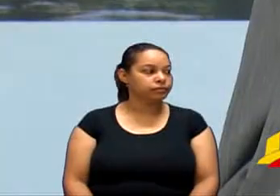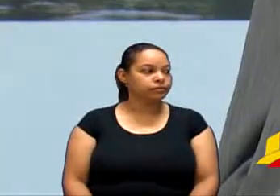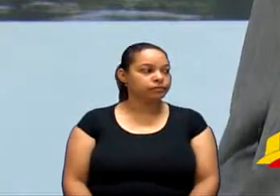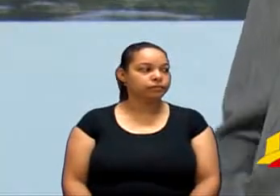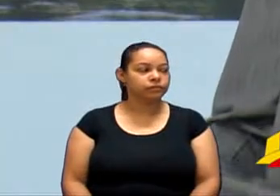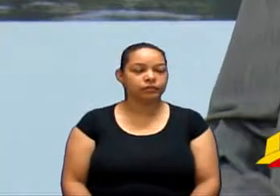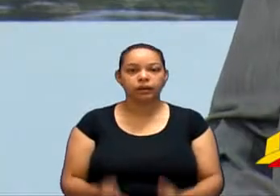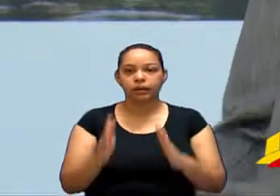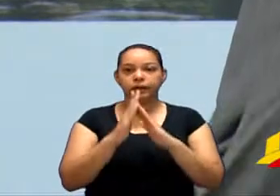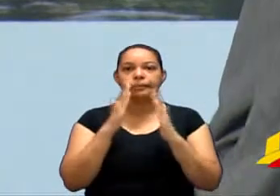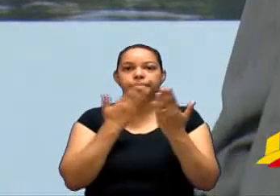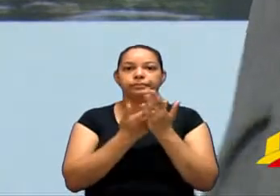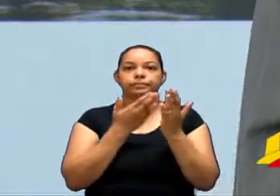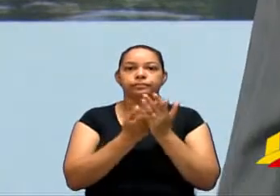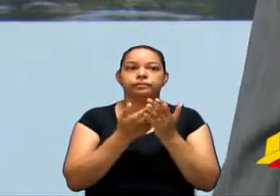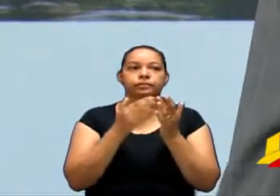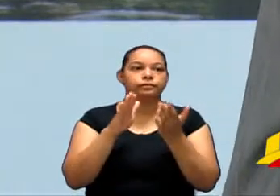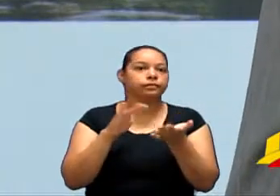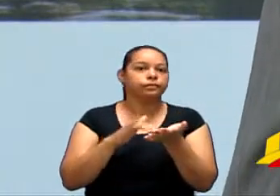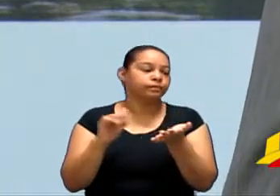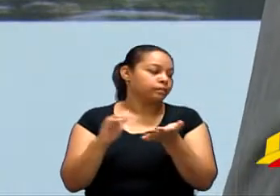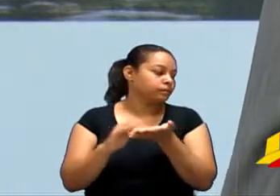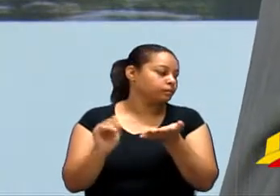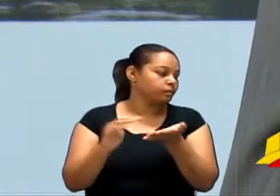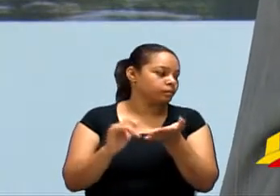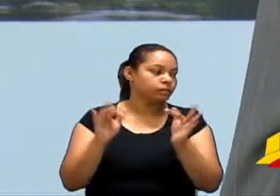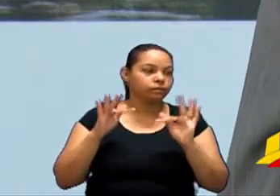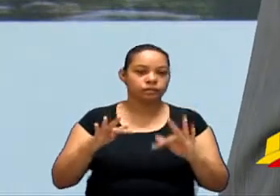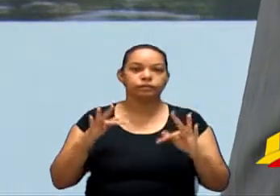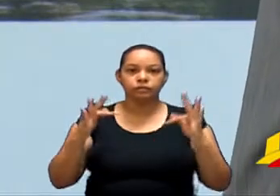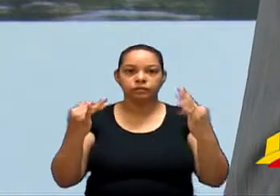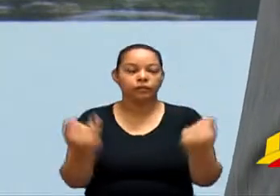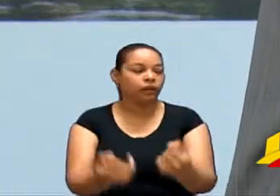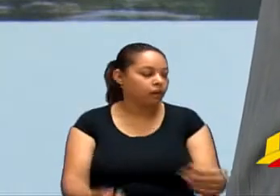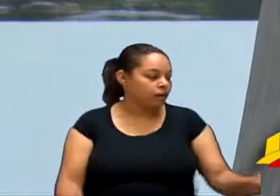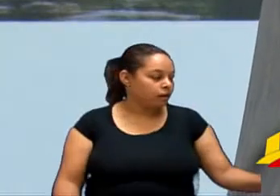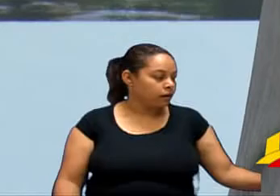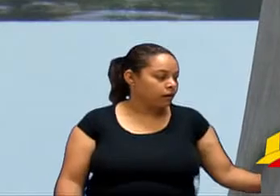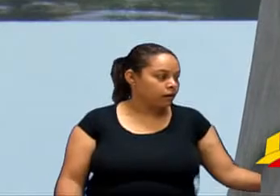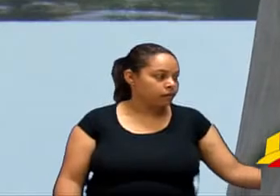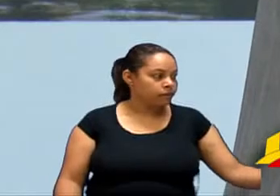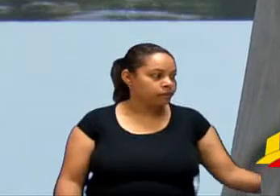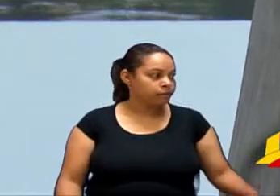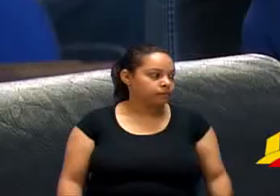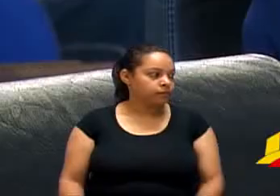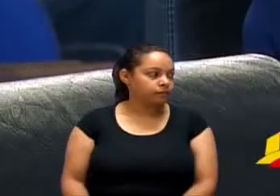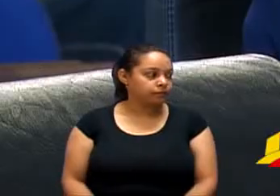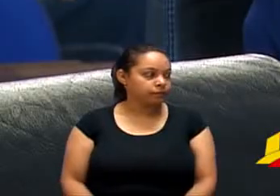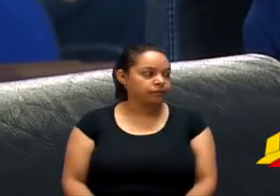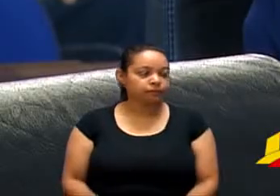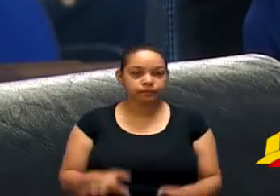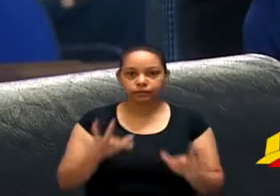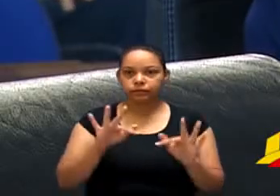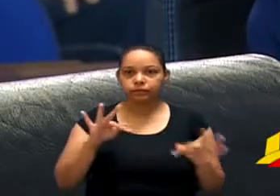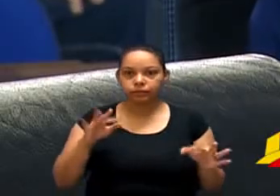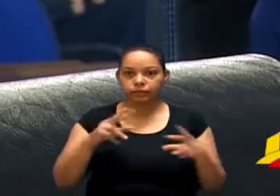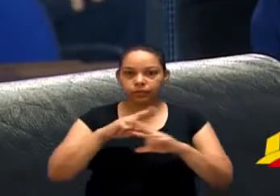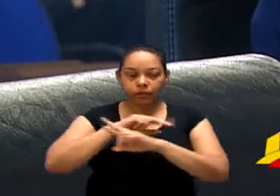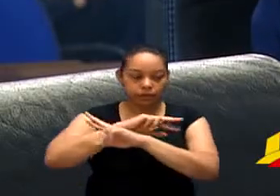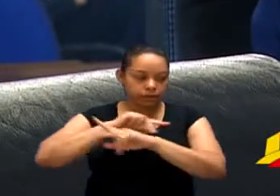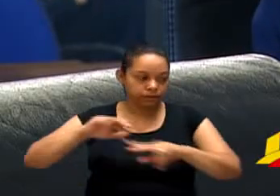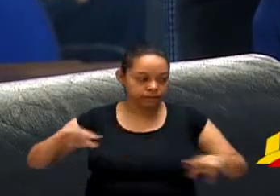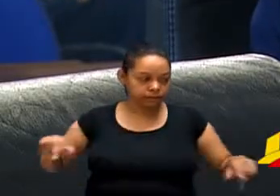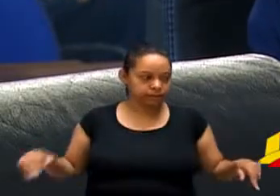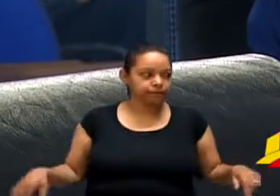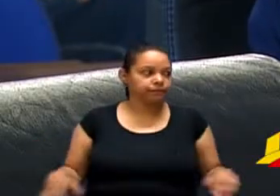está a escola já Levaram tudo que poderiam carregar já levaram e essa aqui várias entidades sociais já pediram